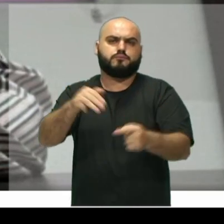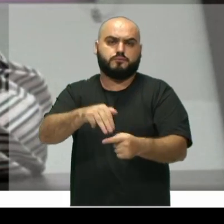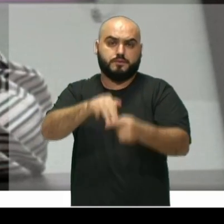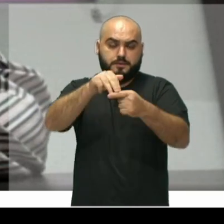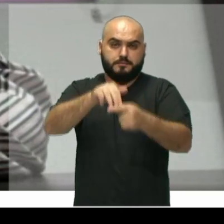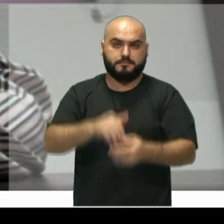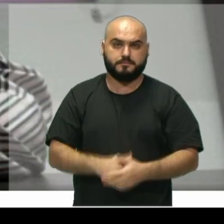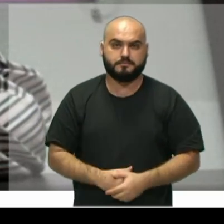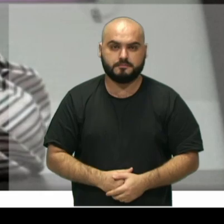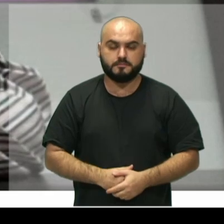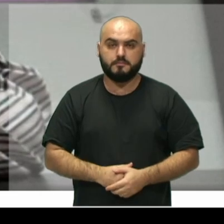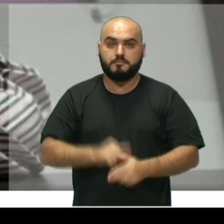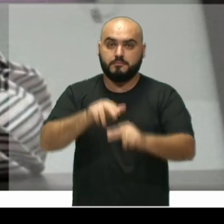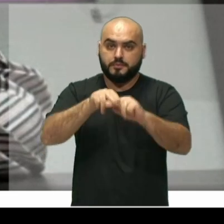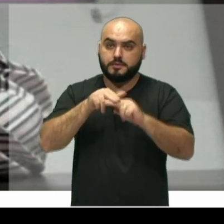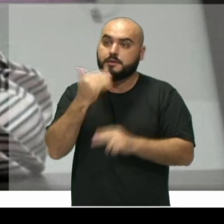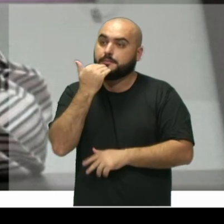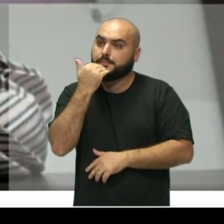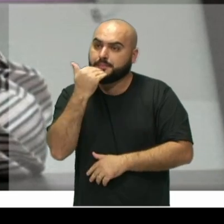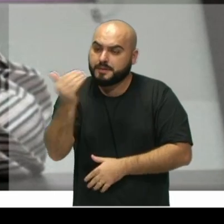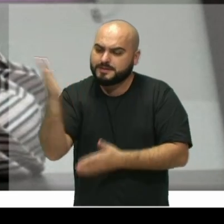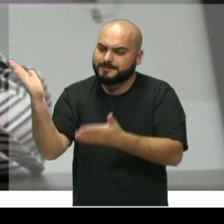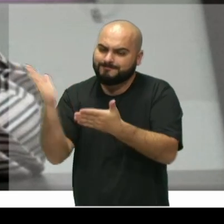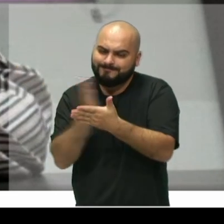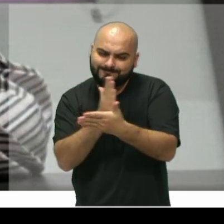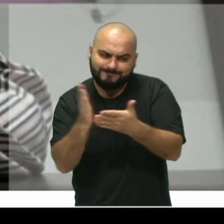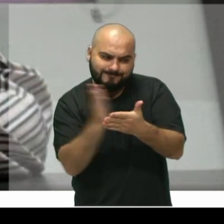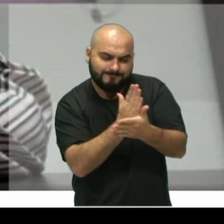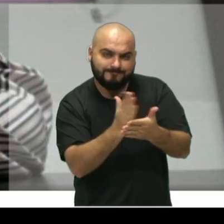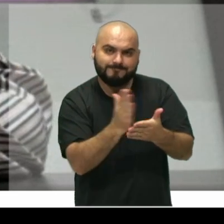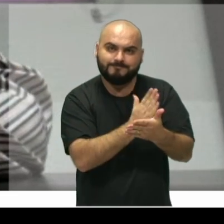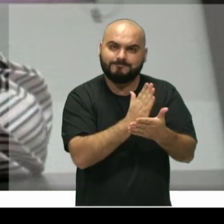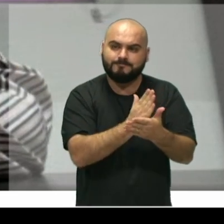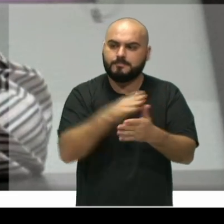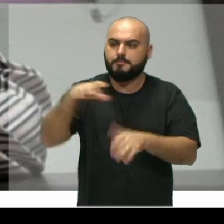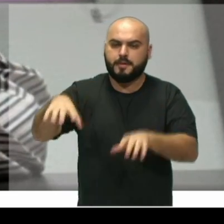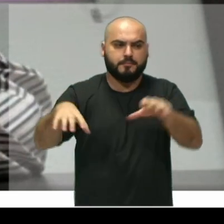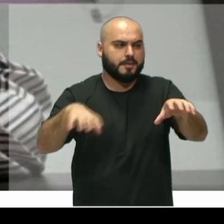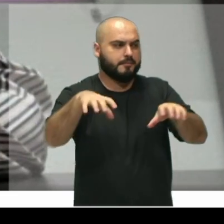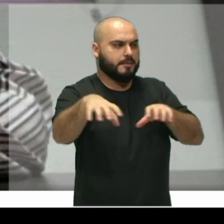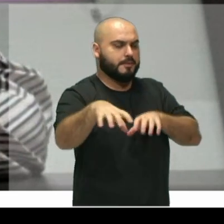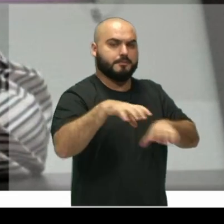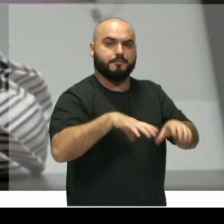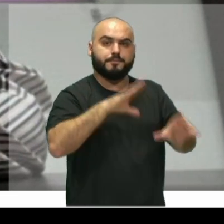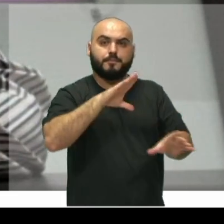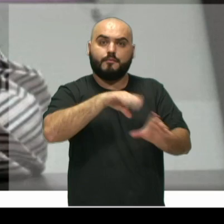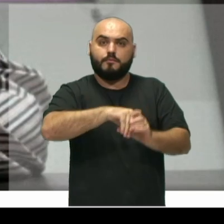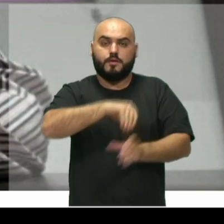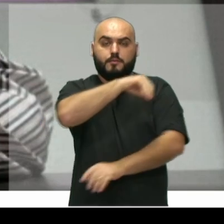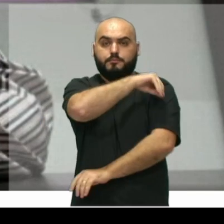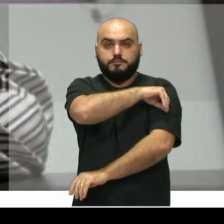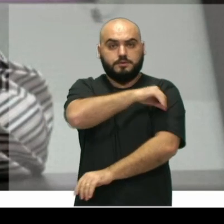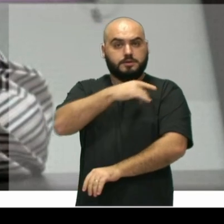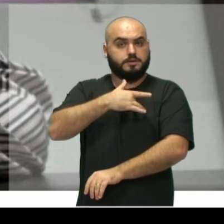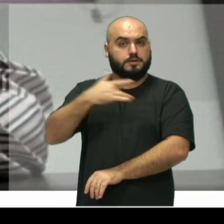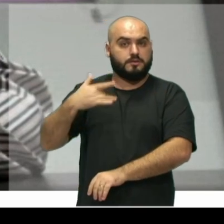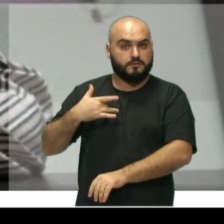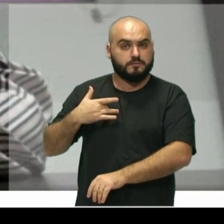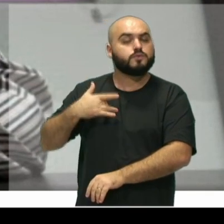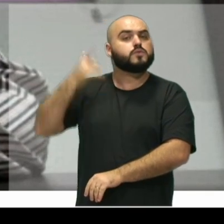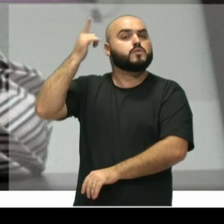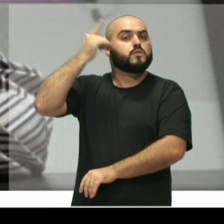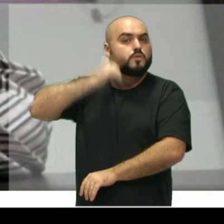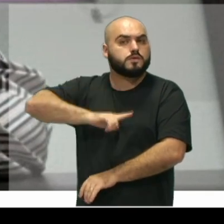pede a descentralização da vacina e que possa proporcionalmente ser distribuída às unidades de saúde, que todas elas